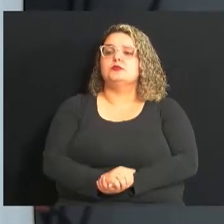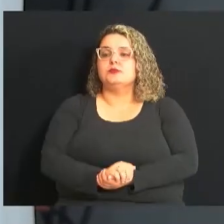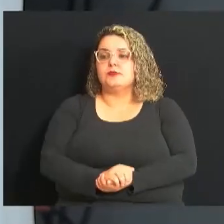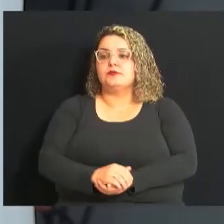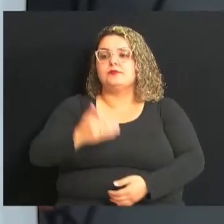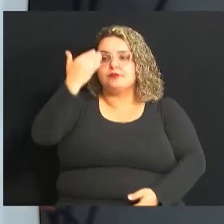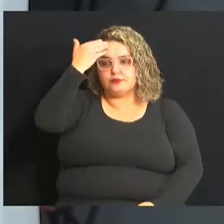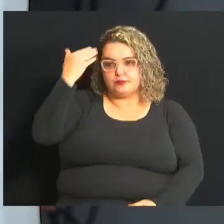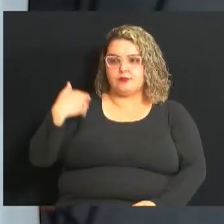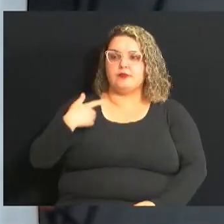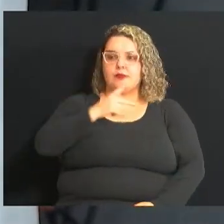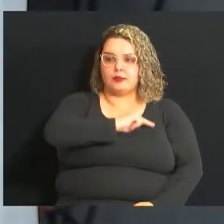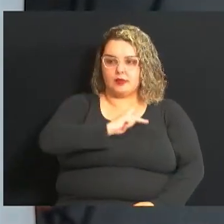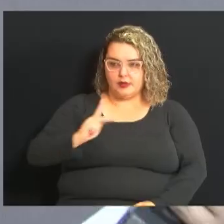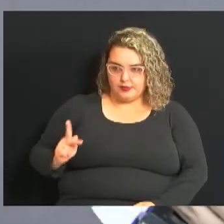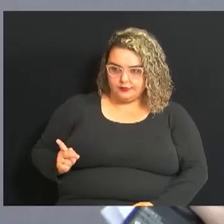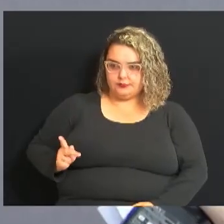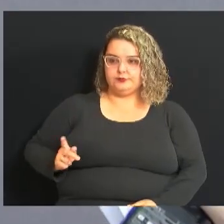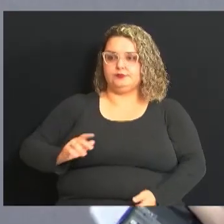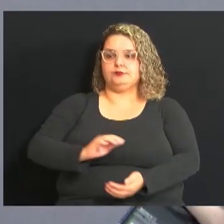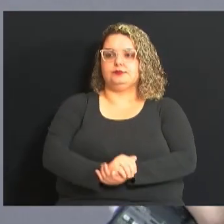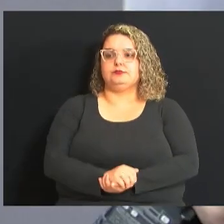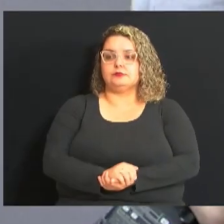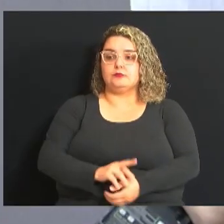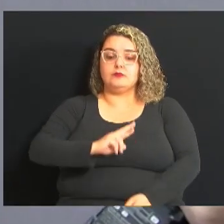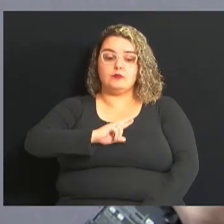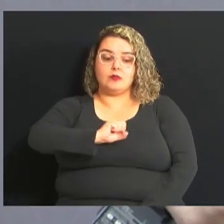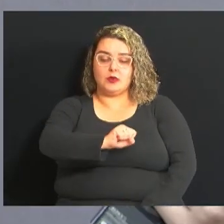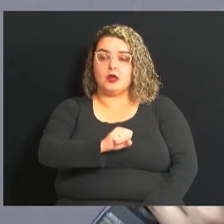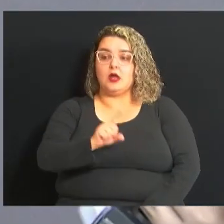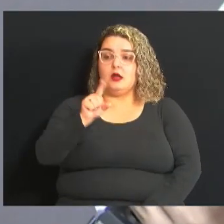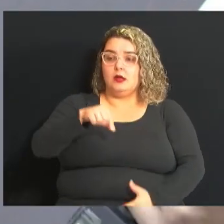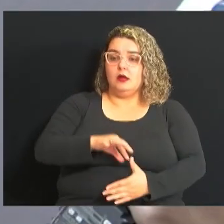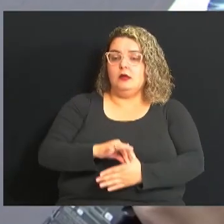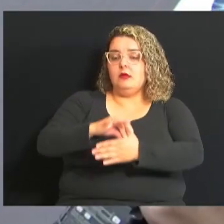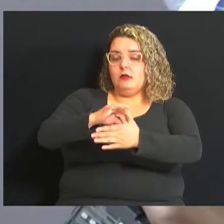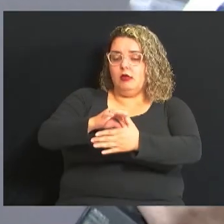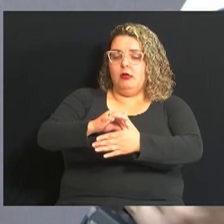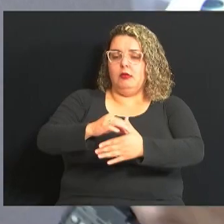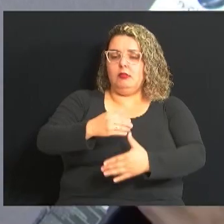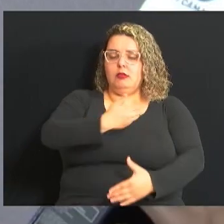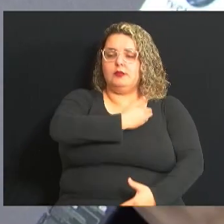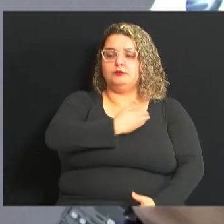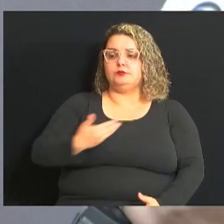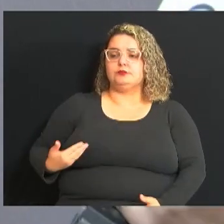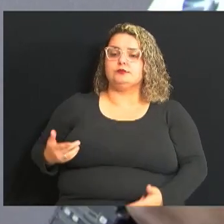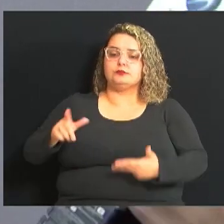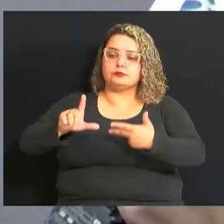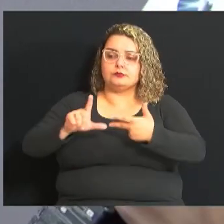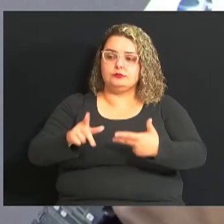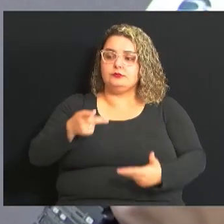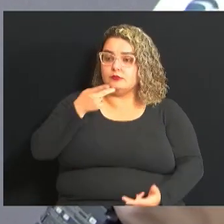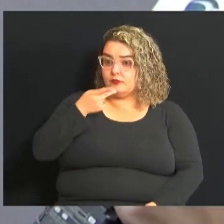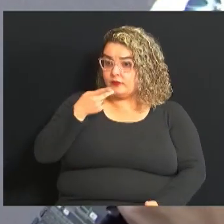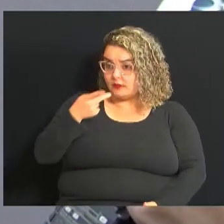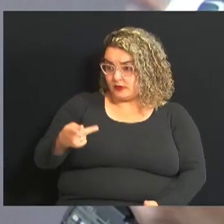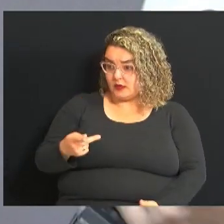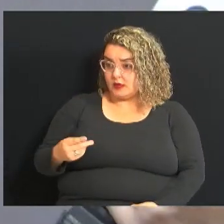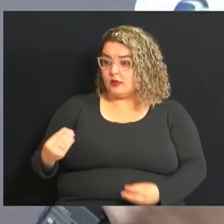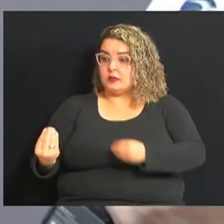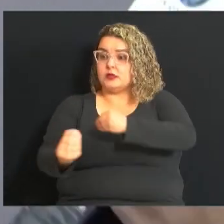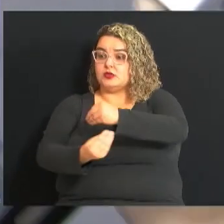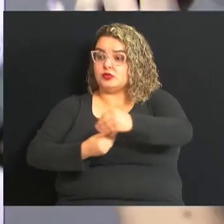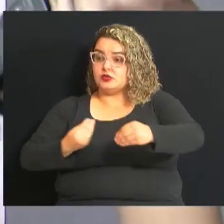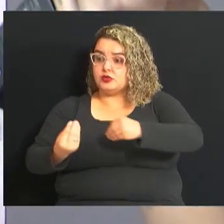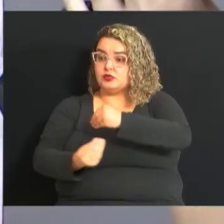a presidente Débora Palermo. Rossini, que é líder de governo no Legislativo, falou sobre esse envolvimento do